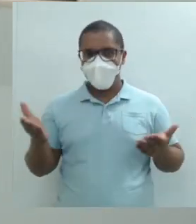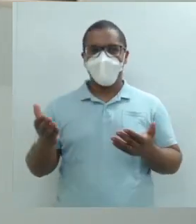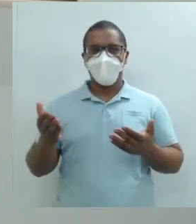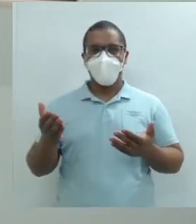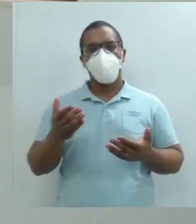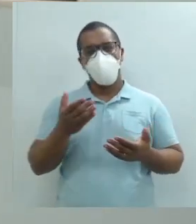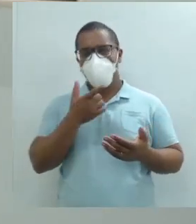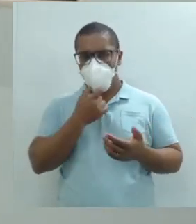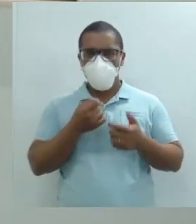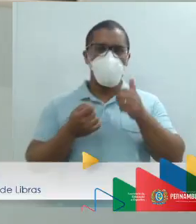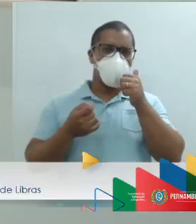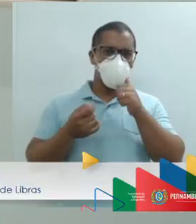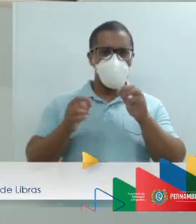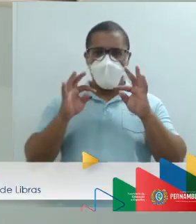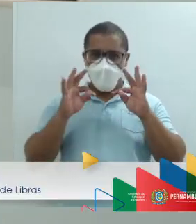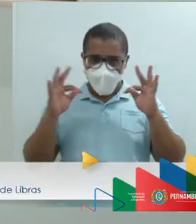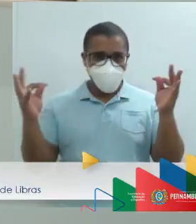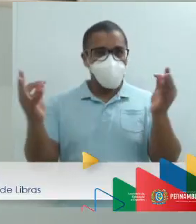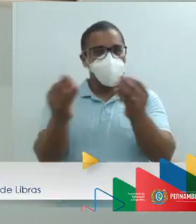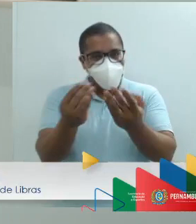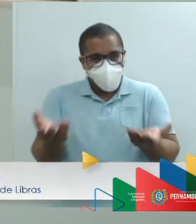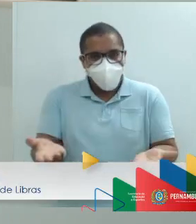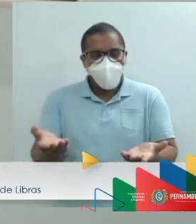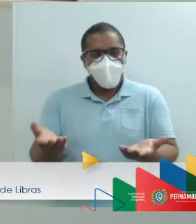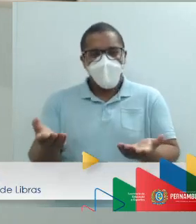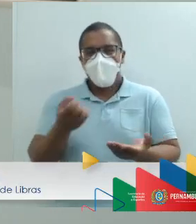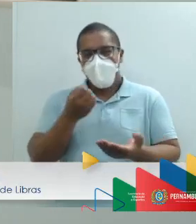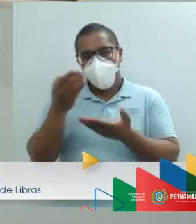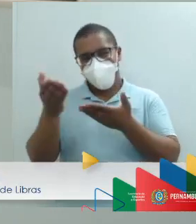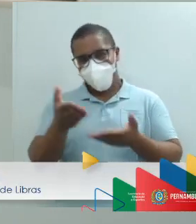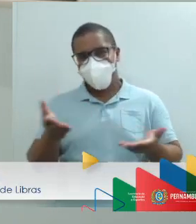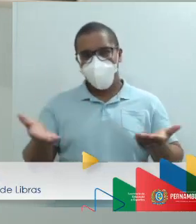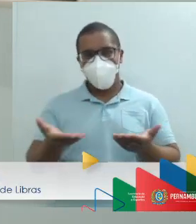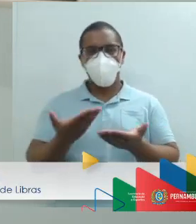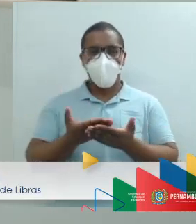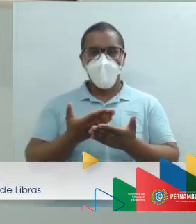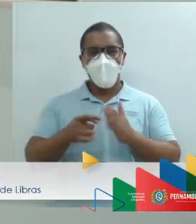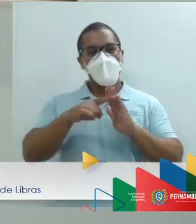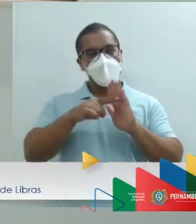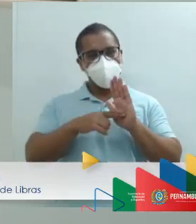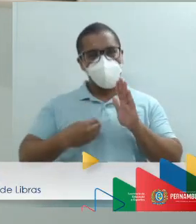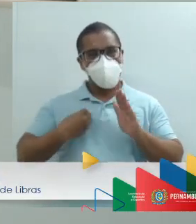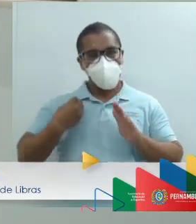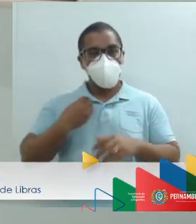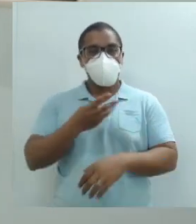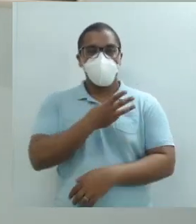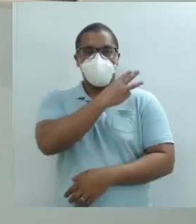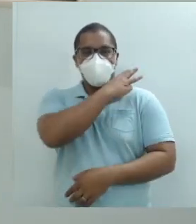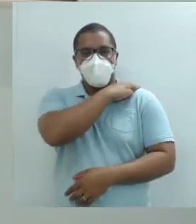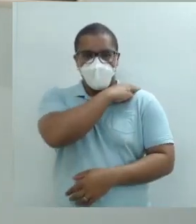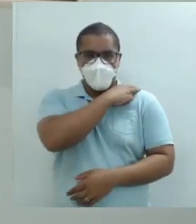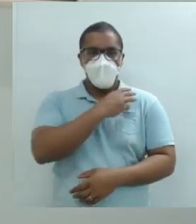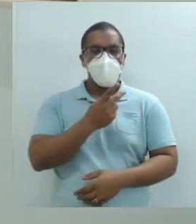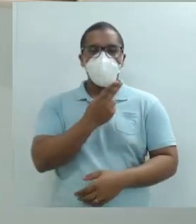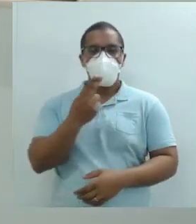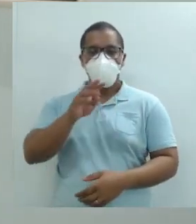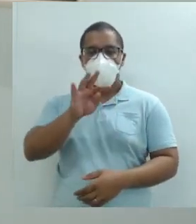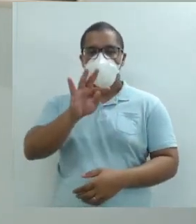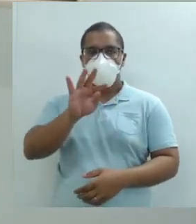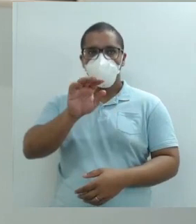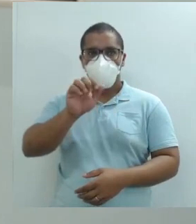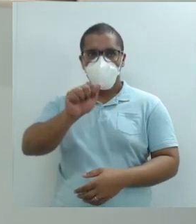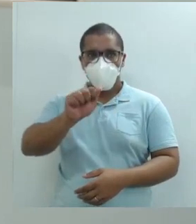a todas e a todos. Sejam bem-vindos à aula de Projeto de Vida, ao terceiro ano do ensino médio. Eu sou a professora